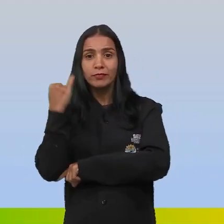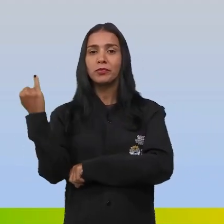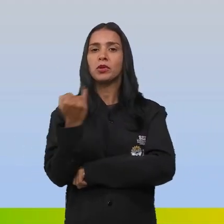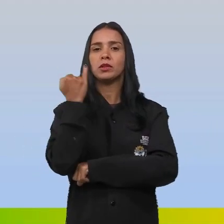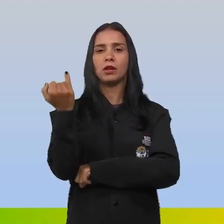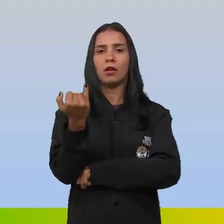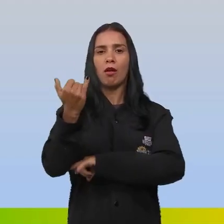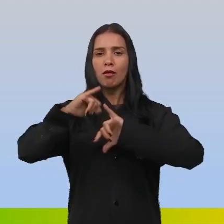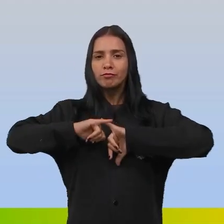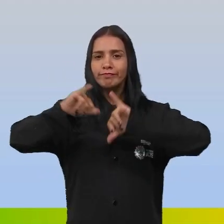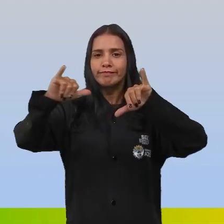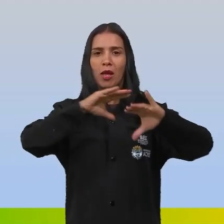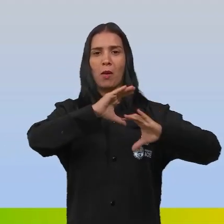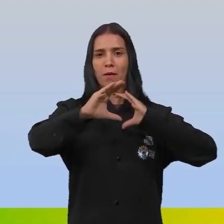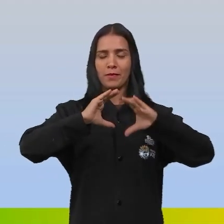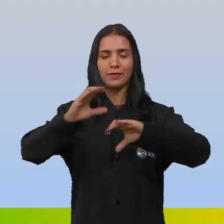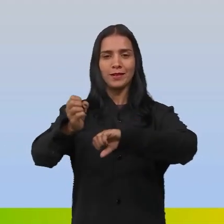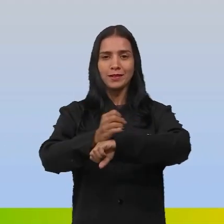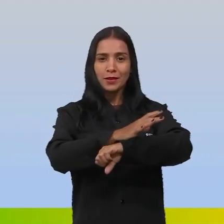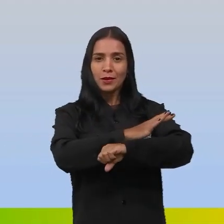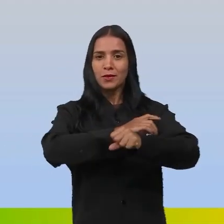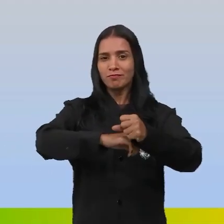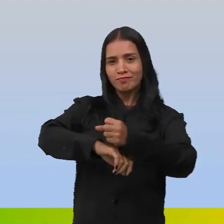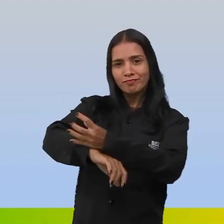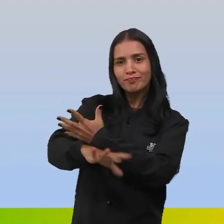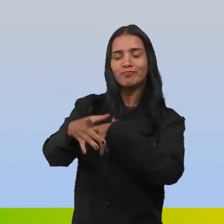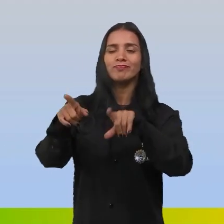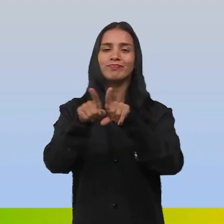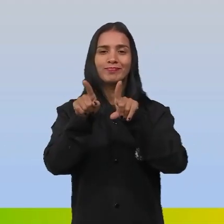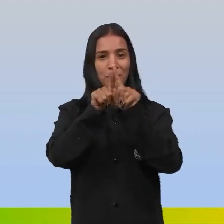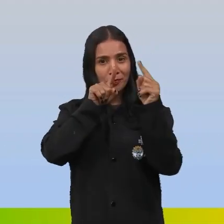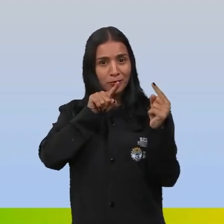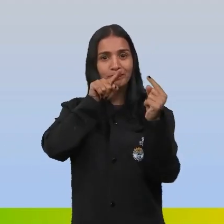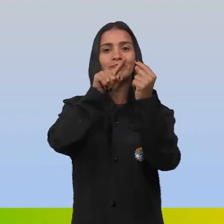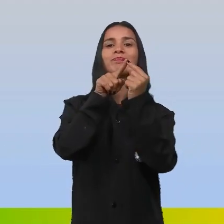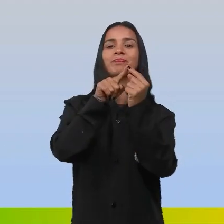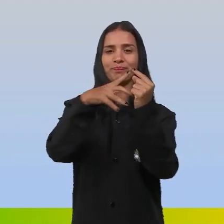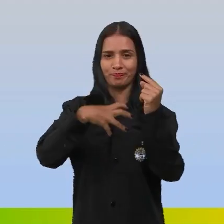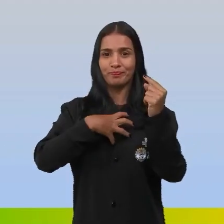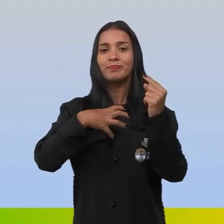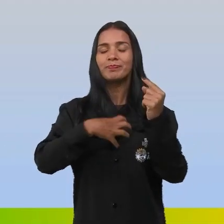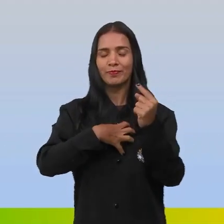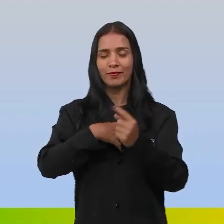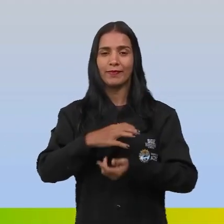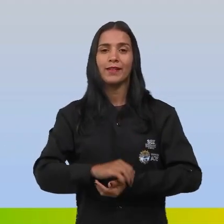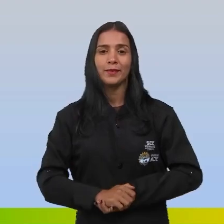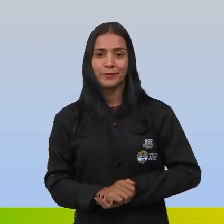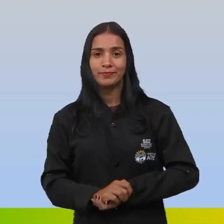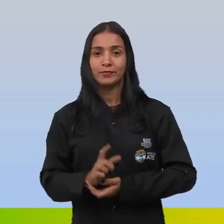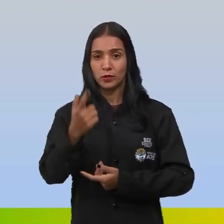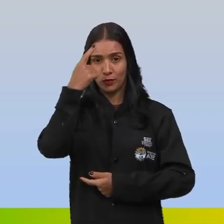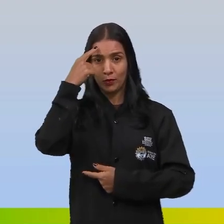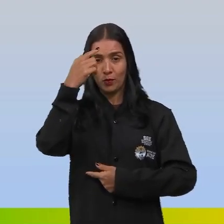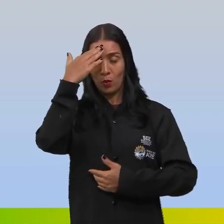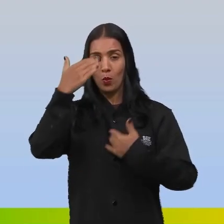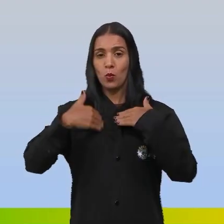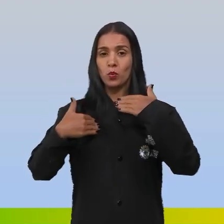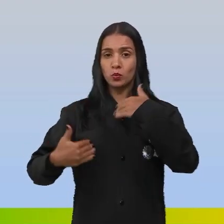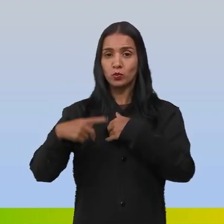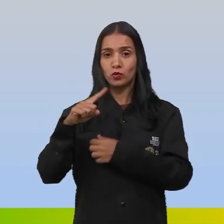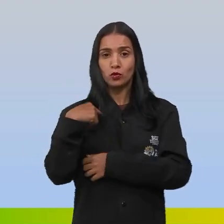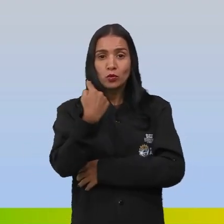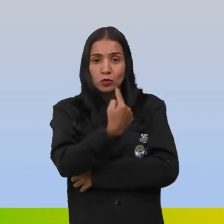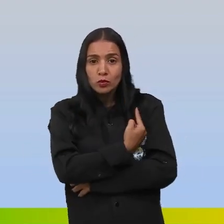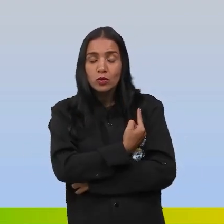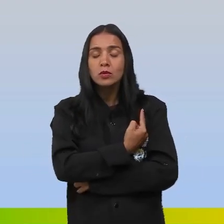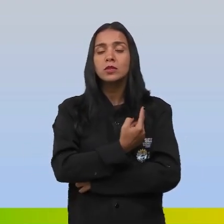emoções e intenções. Então, o nosso corpo, através de uma consciência corporal